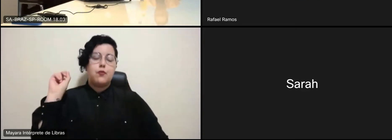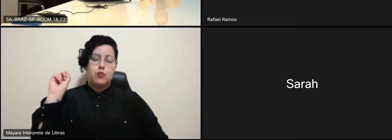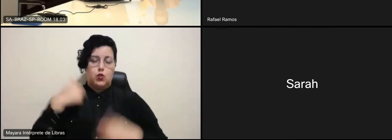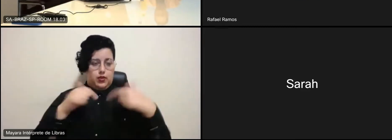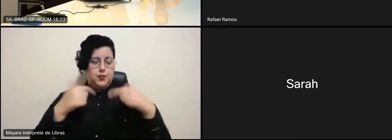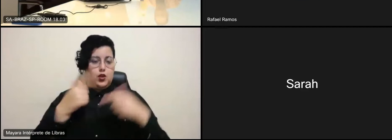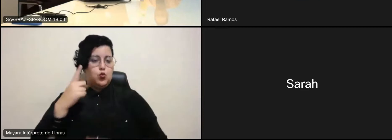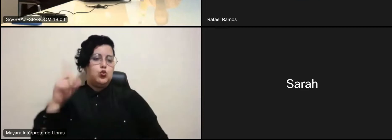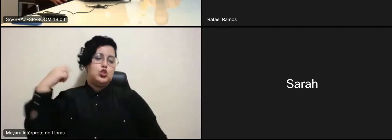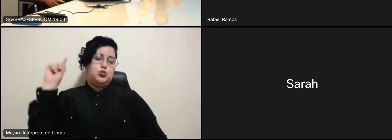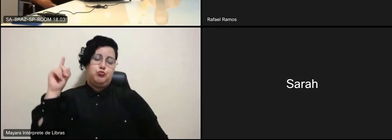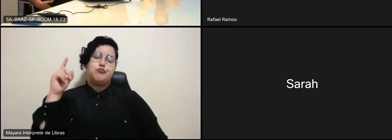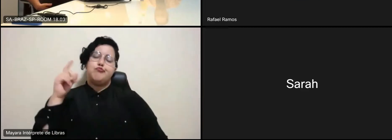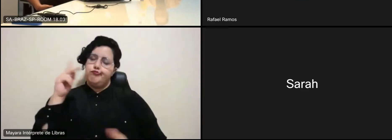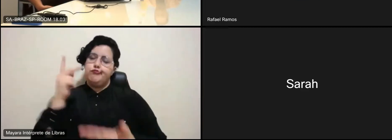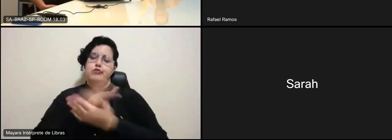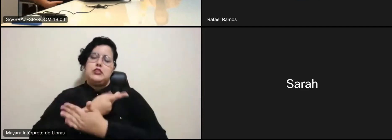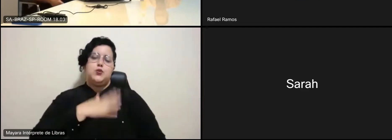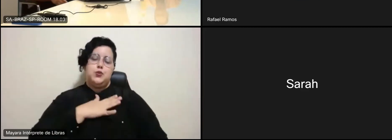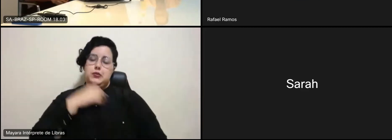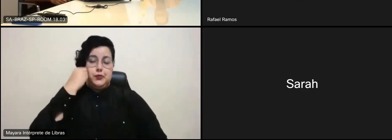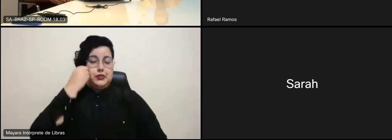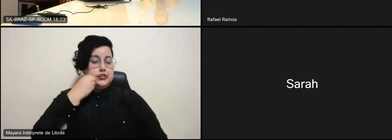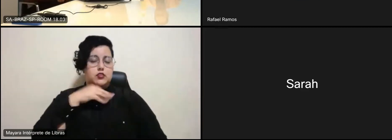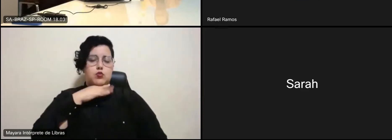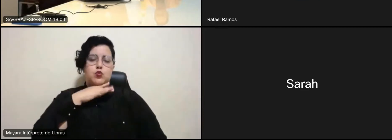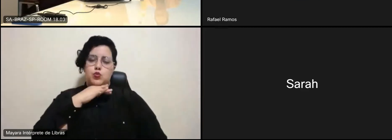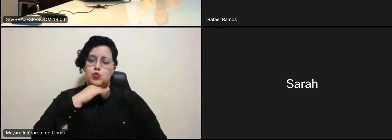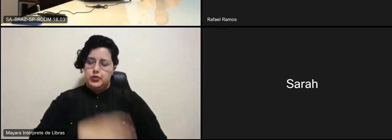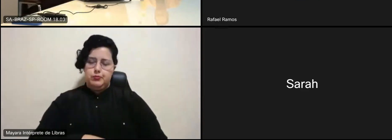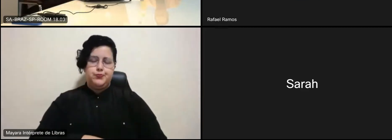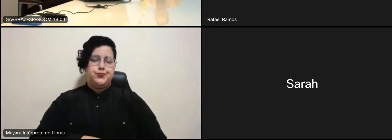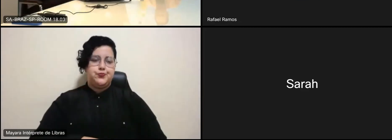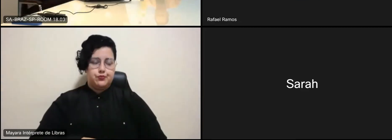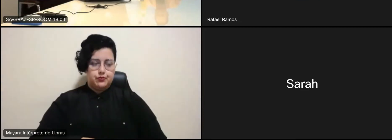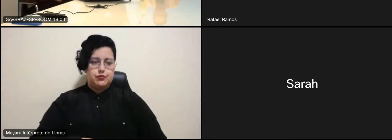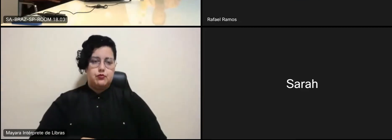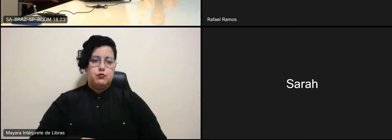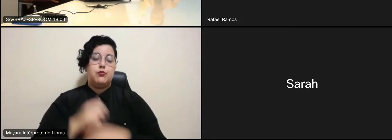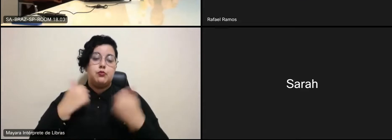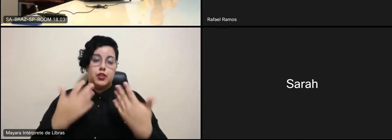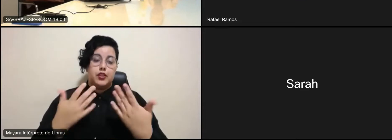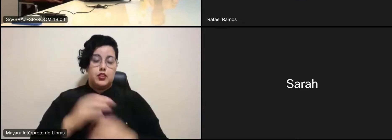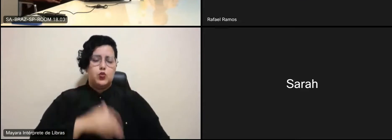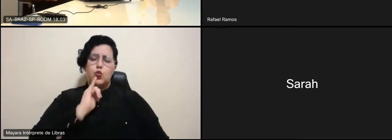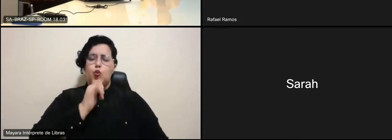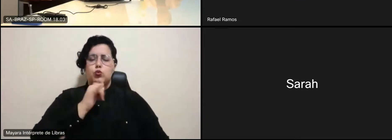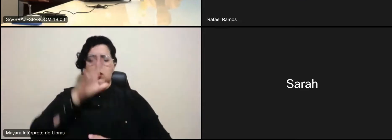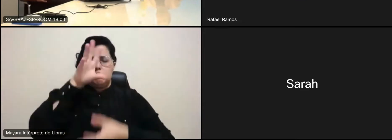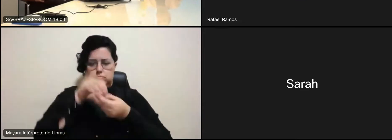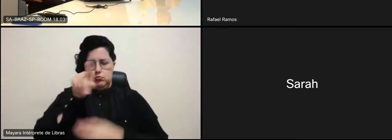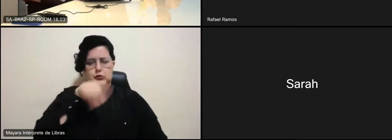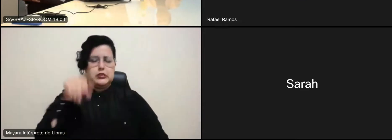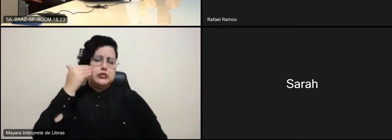tive o desprazer de vivenciar essa experiência ruim, né? E, bom, contando rapidamente para vocês como